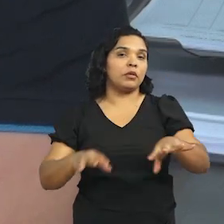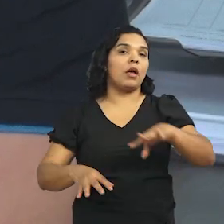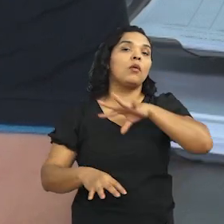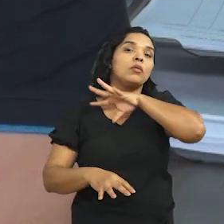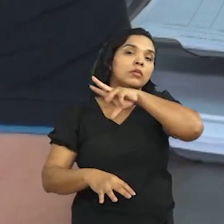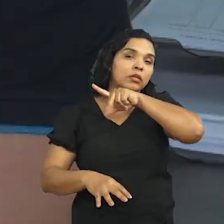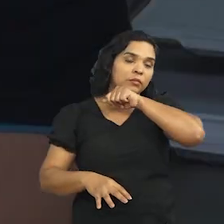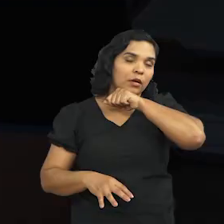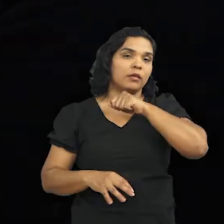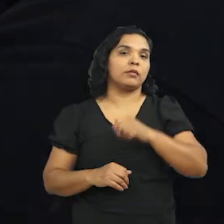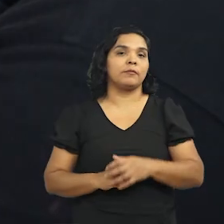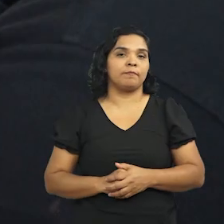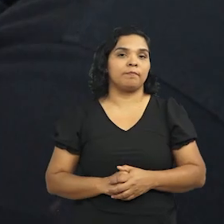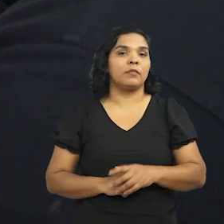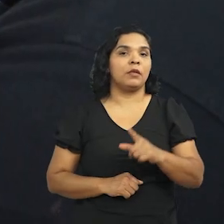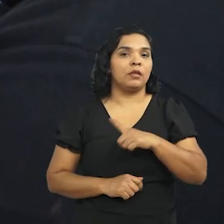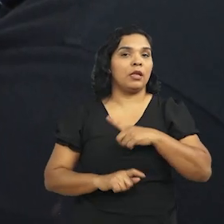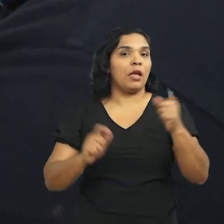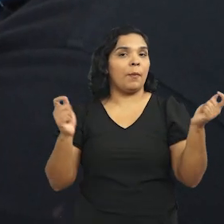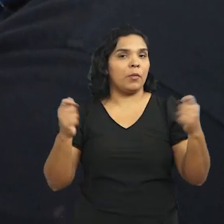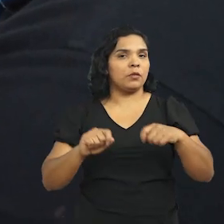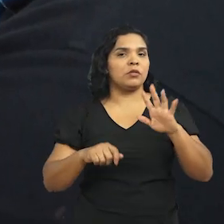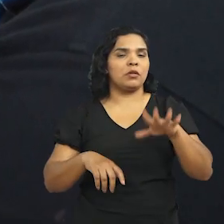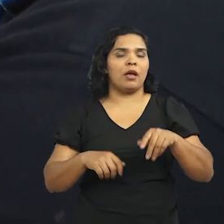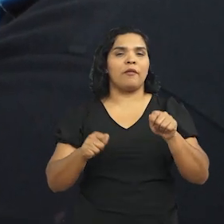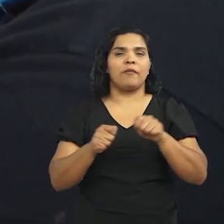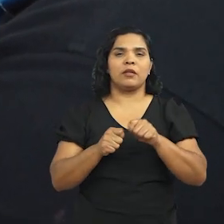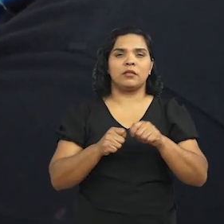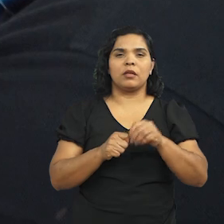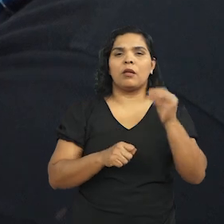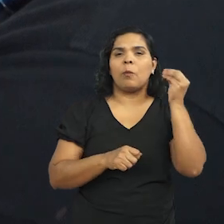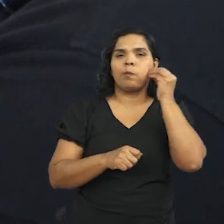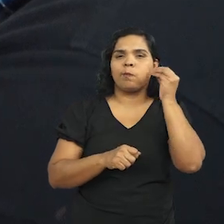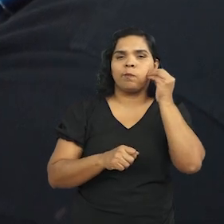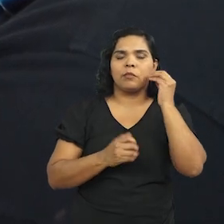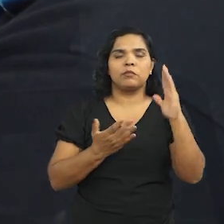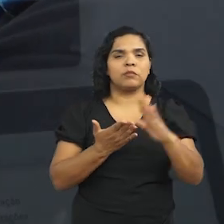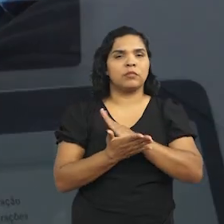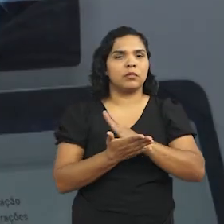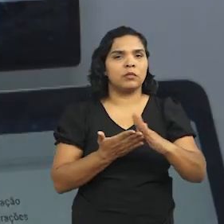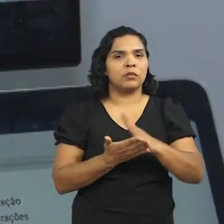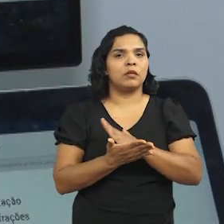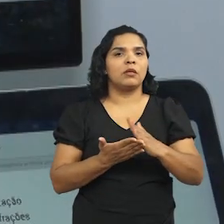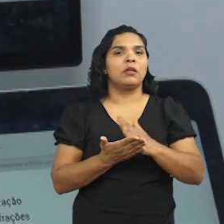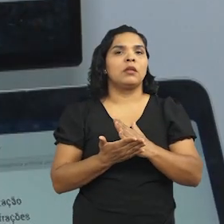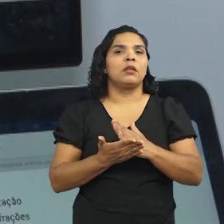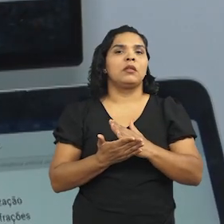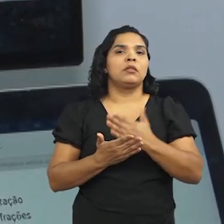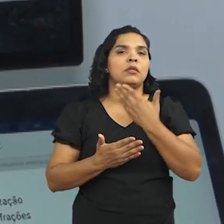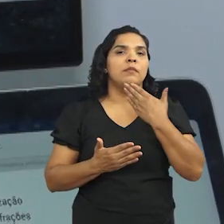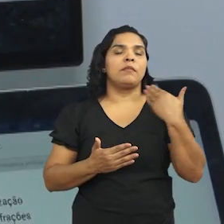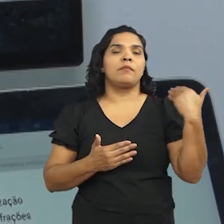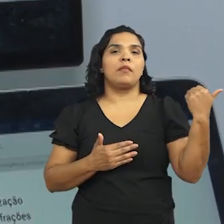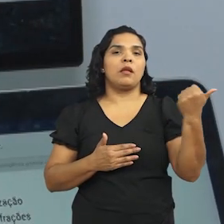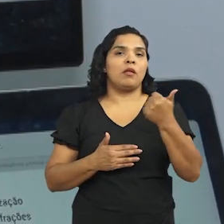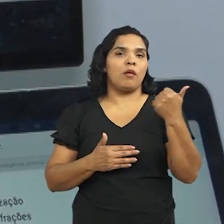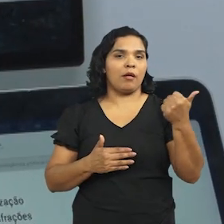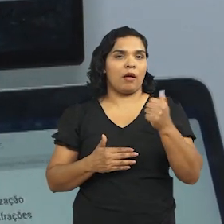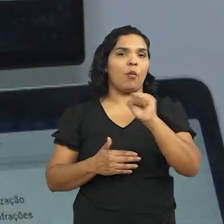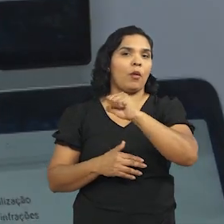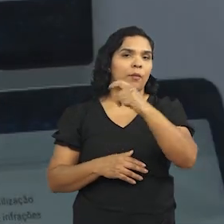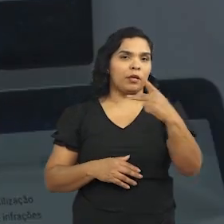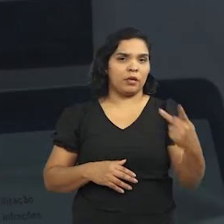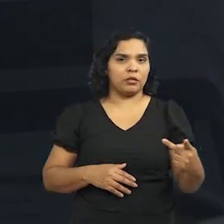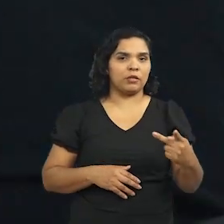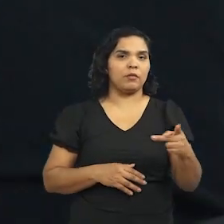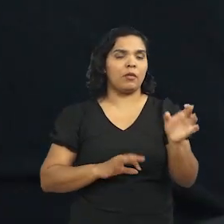os animais. A implementação, existe essa possibilidade, a gente está fazendo alguns testes ainda, principalmente na questão de melhorar o